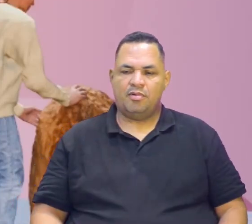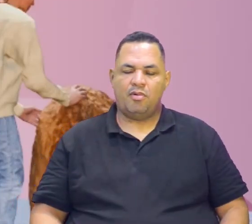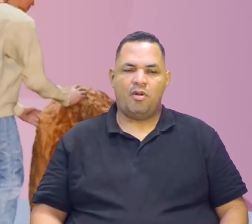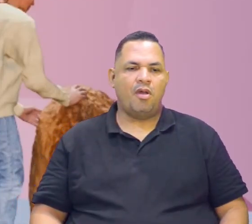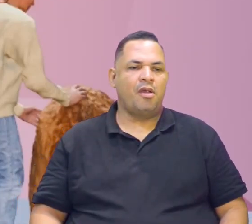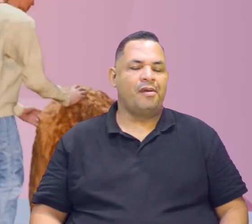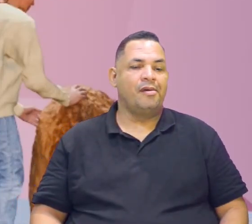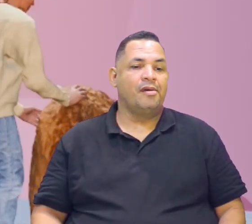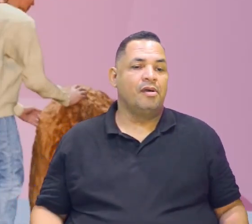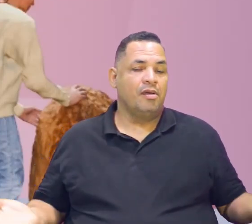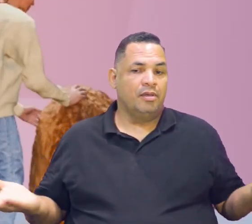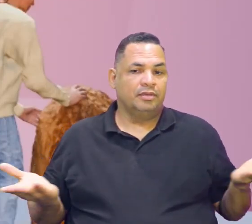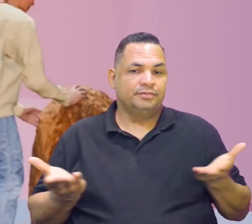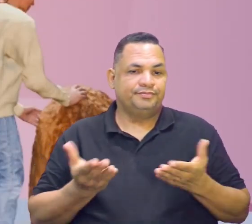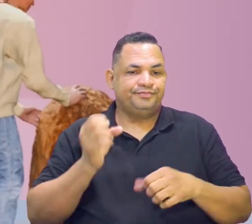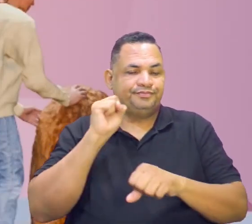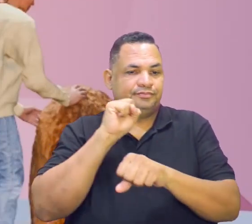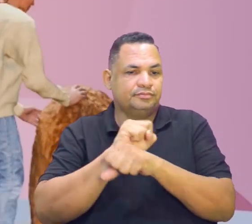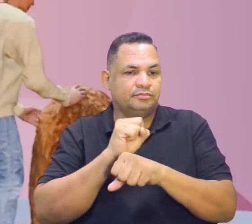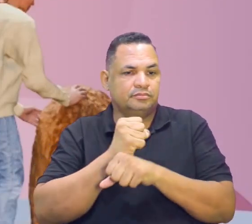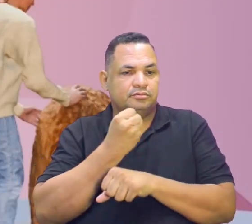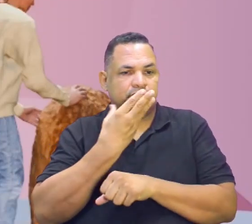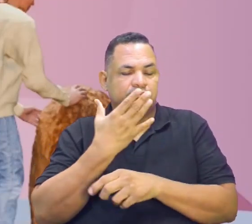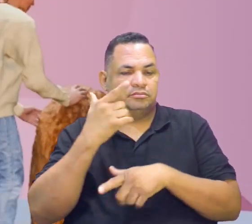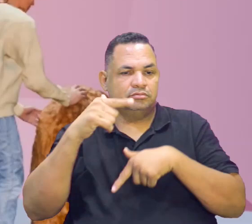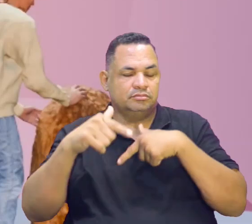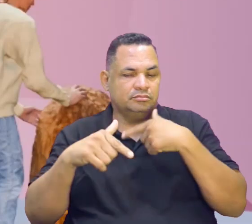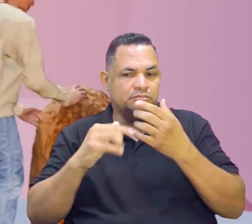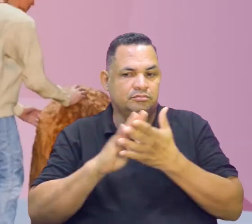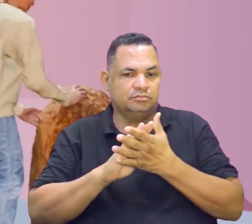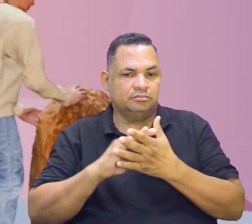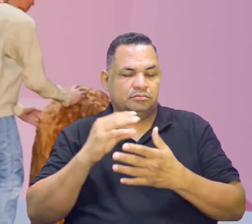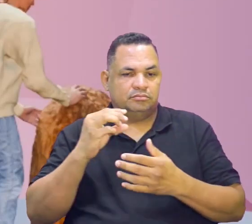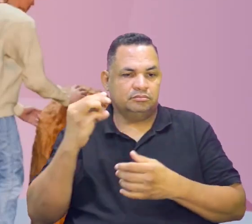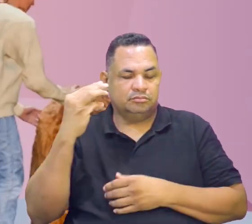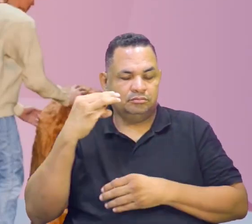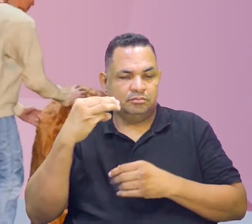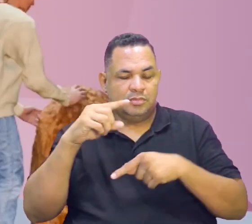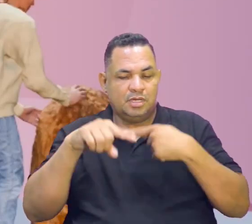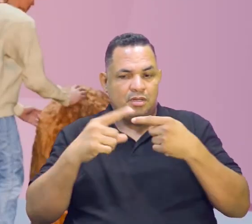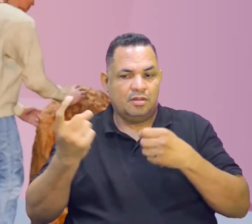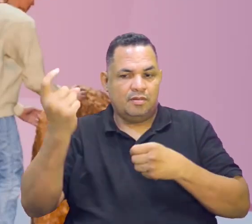Então, amadinho, nós estamos aqui aguardando uma boa produção do mapa mental